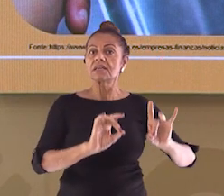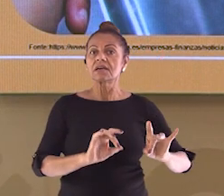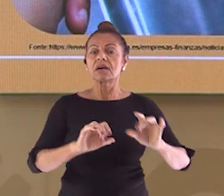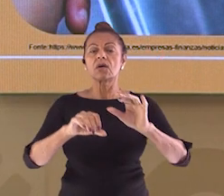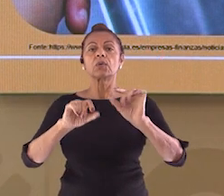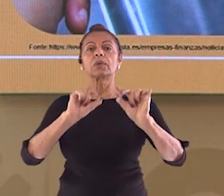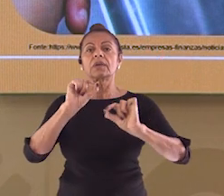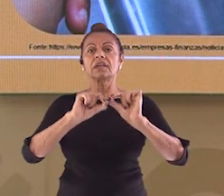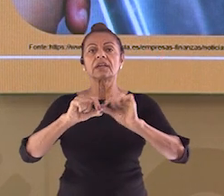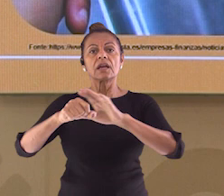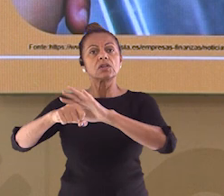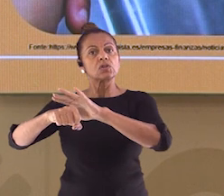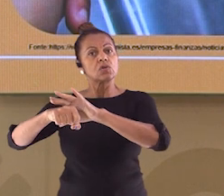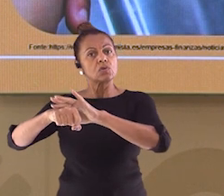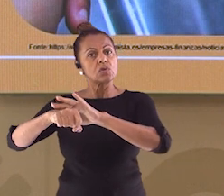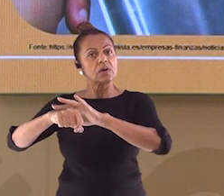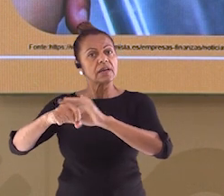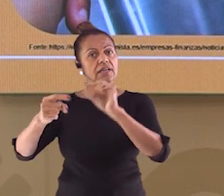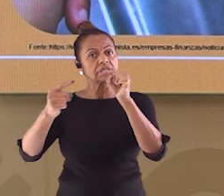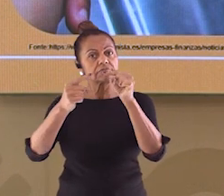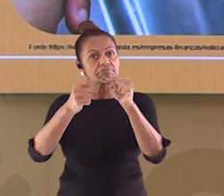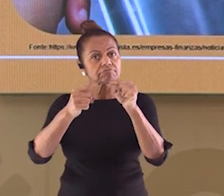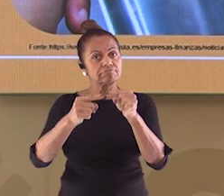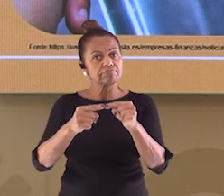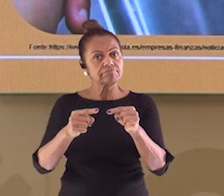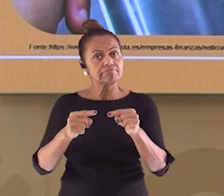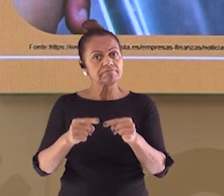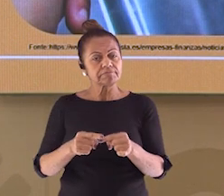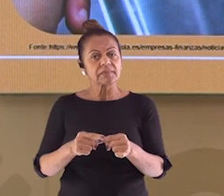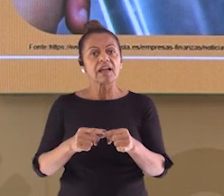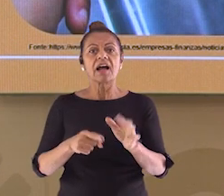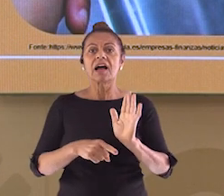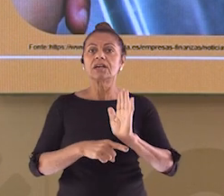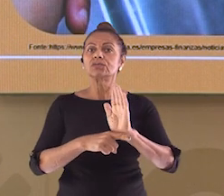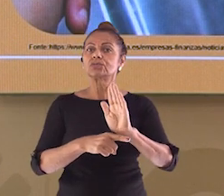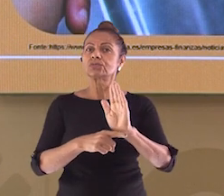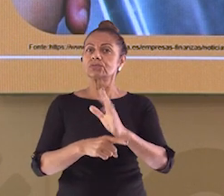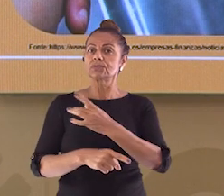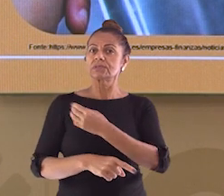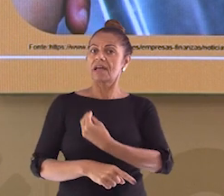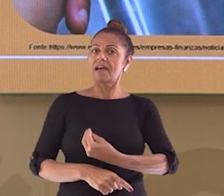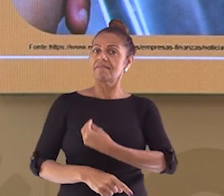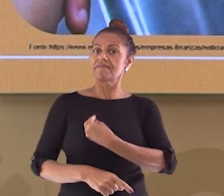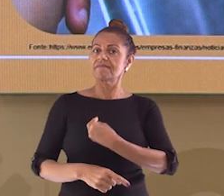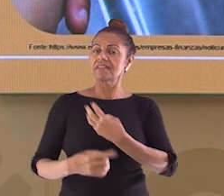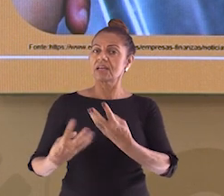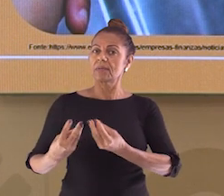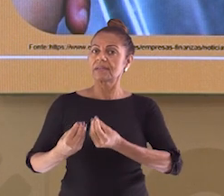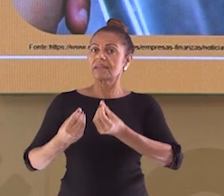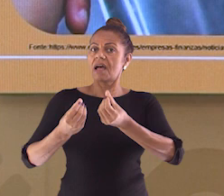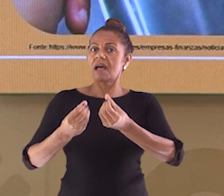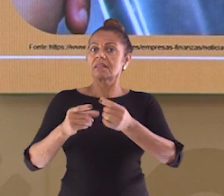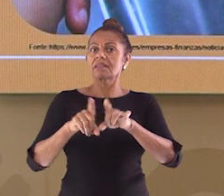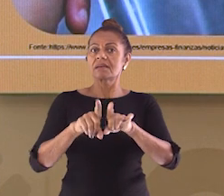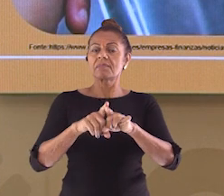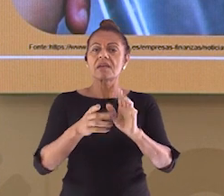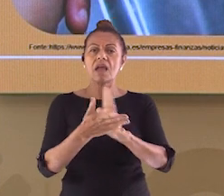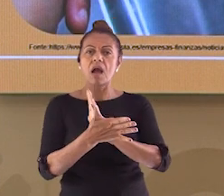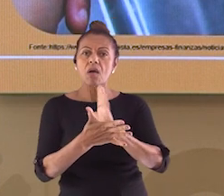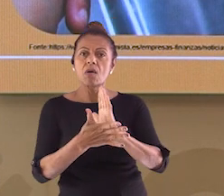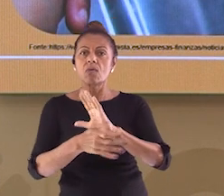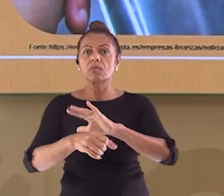determinadas doenças e infecções, proporcionando uma maior qualidade de vida e até mesmo de cura em